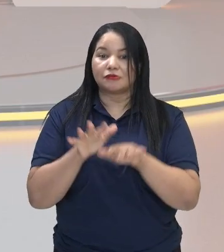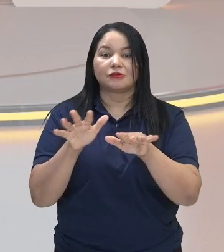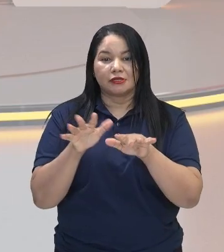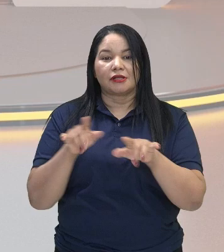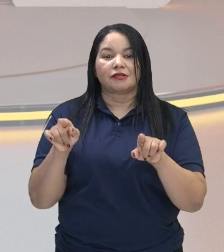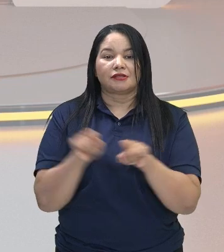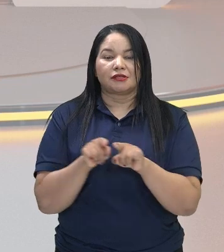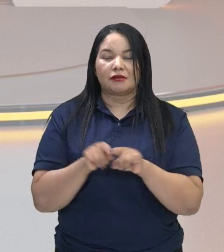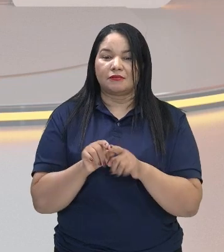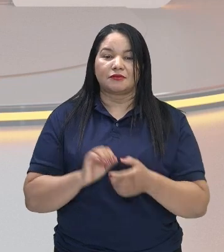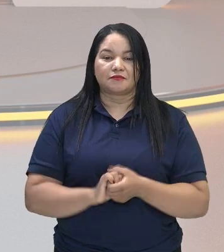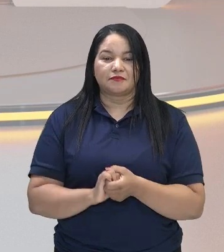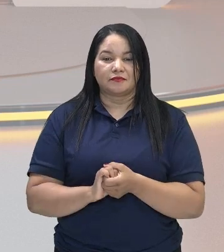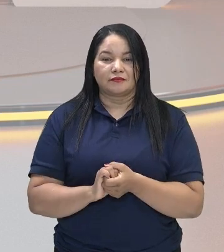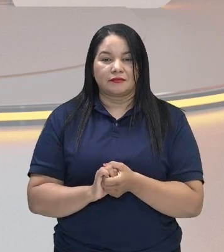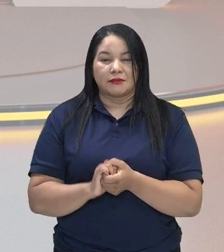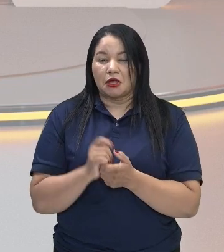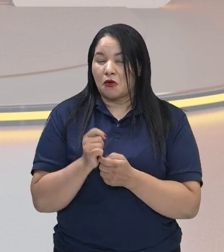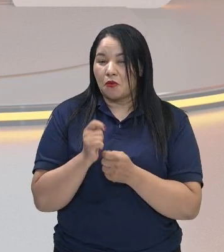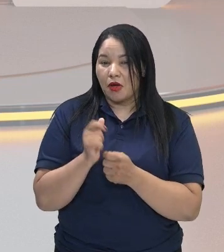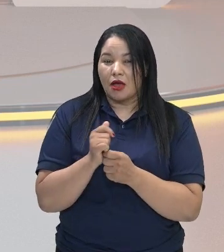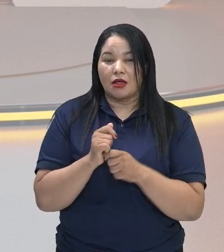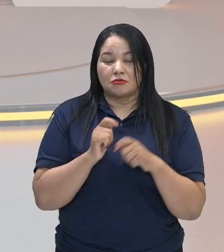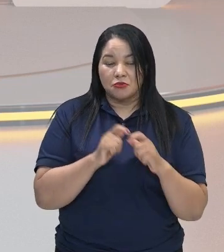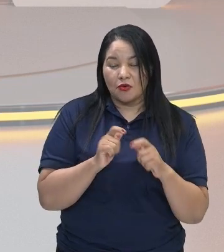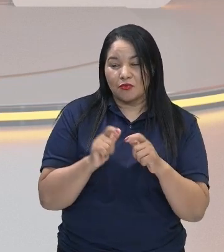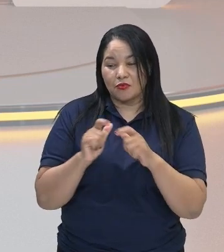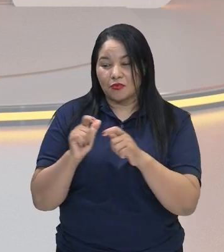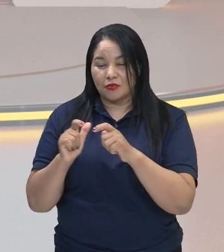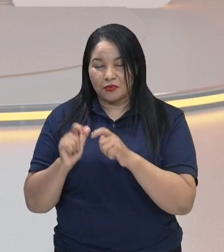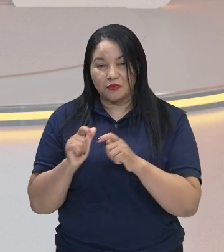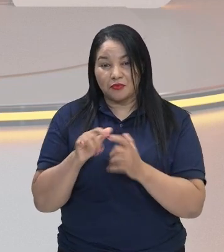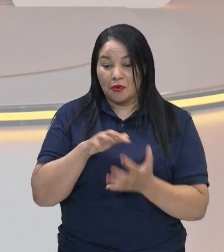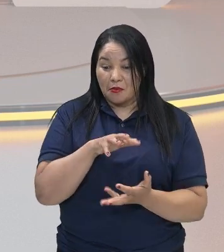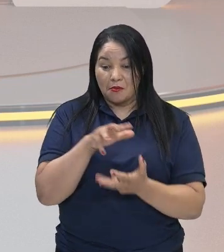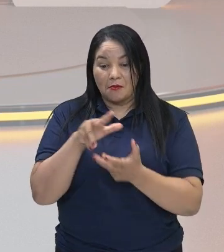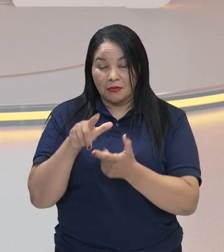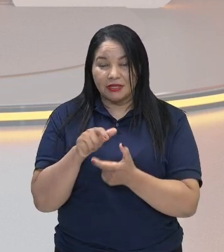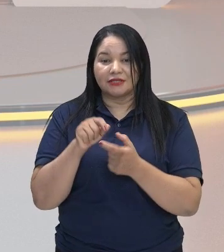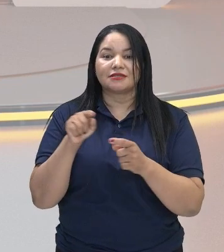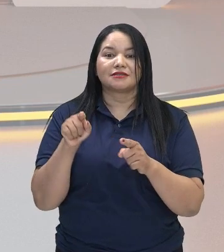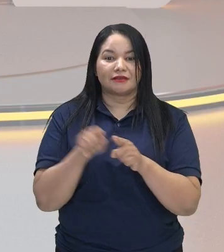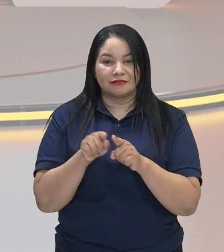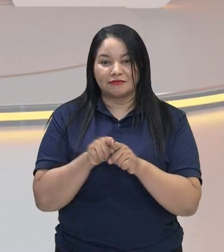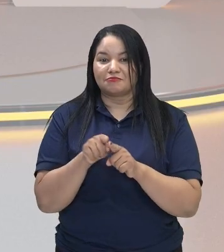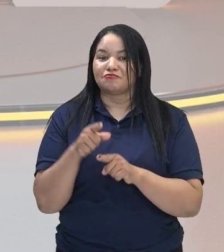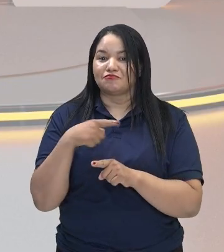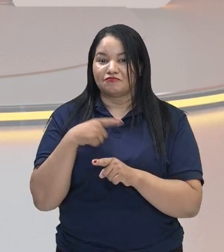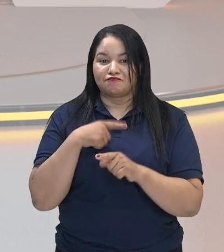ou quase todas as áreas do planeta. Mais uma vez,